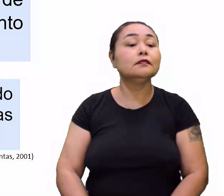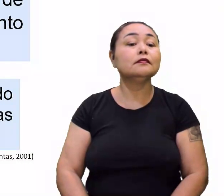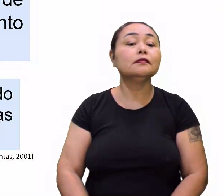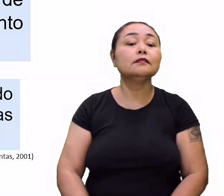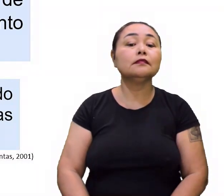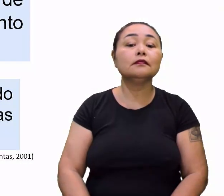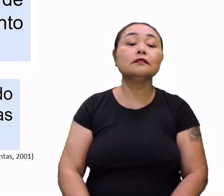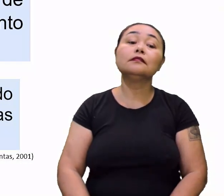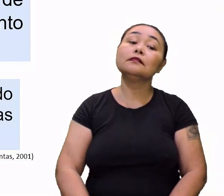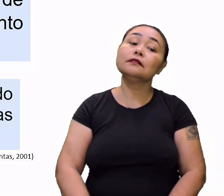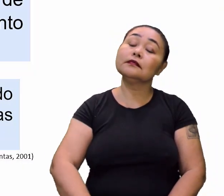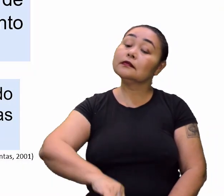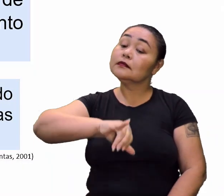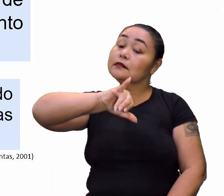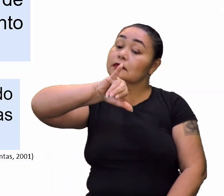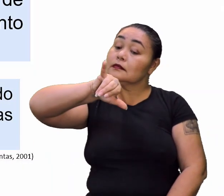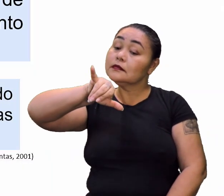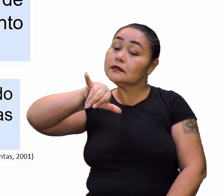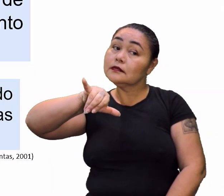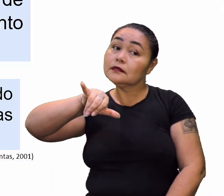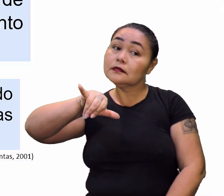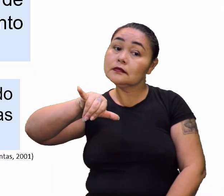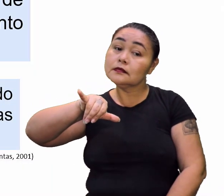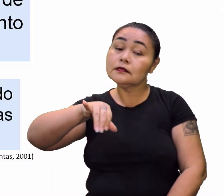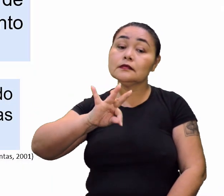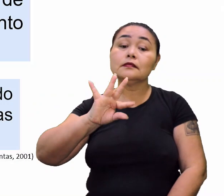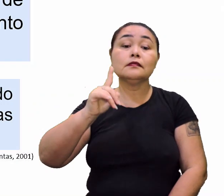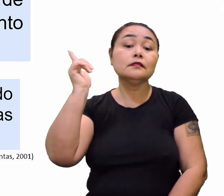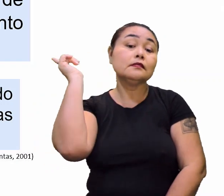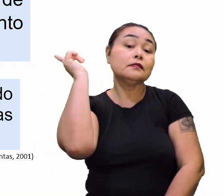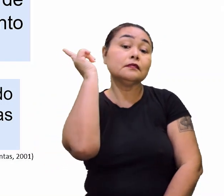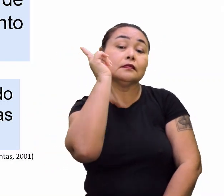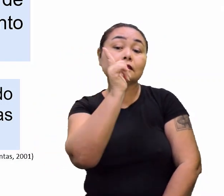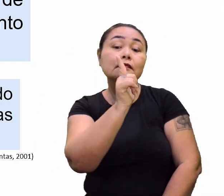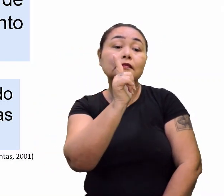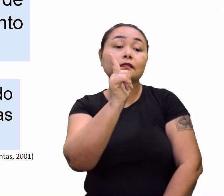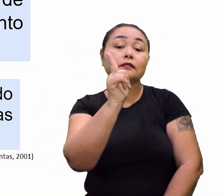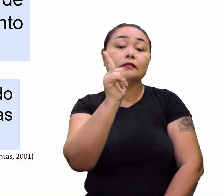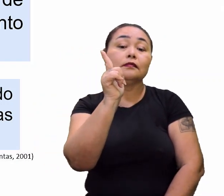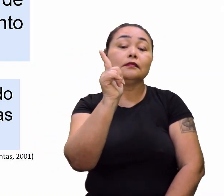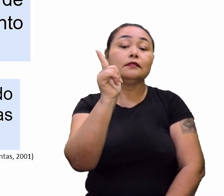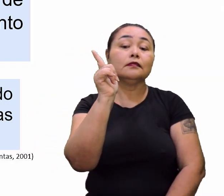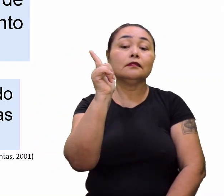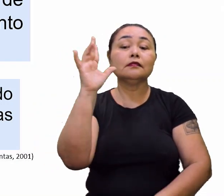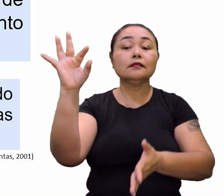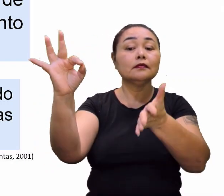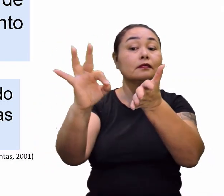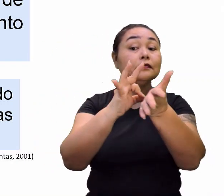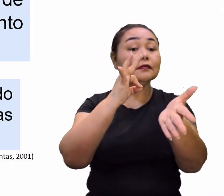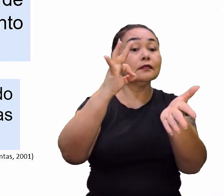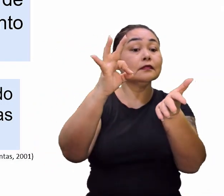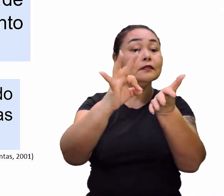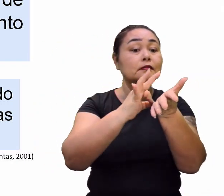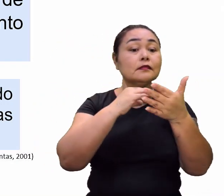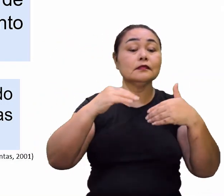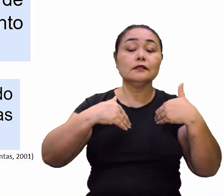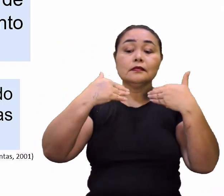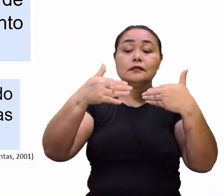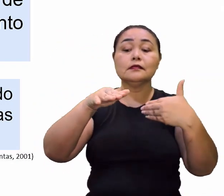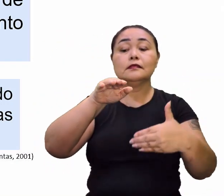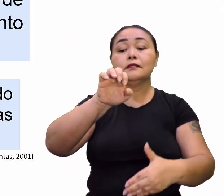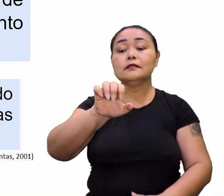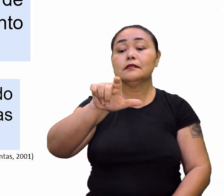Então, Jorge Teixeira, ele conseguiu assinatura do ministro